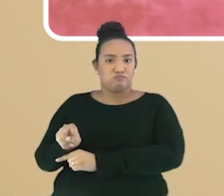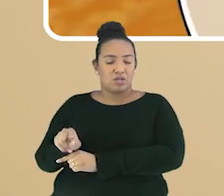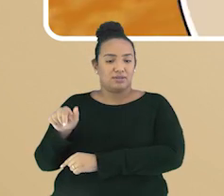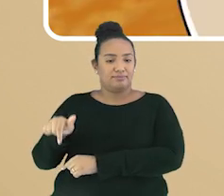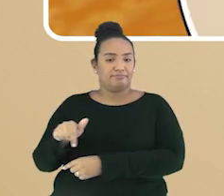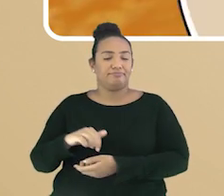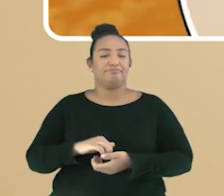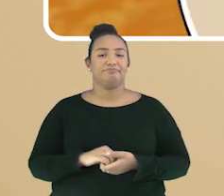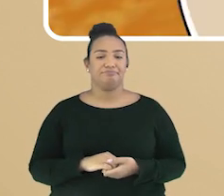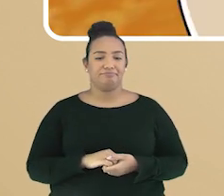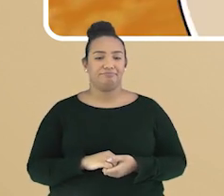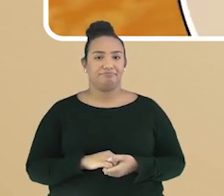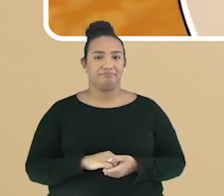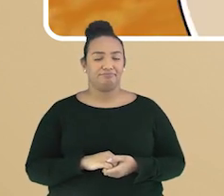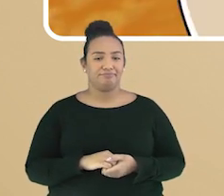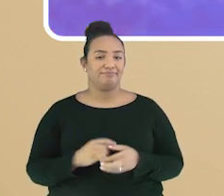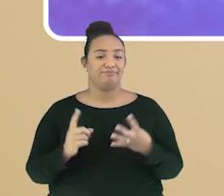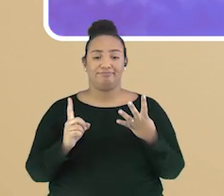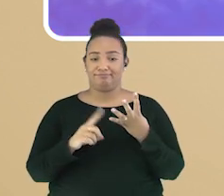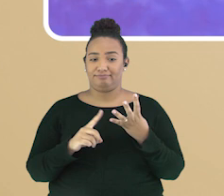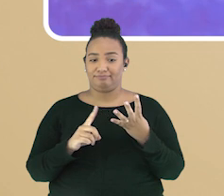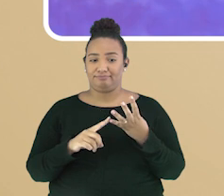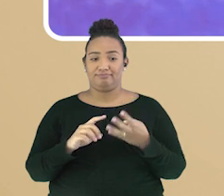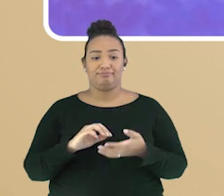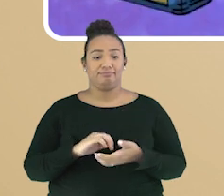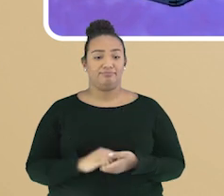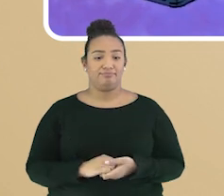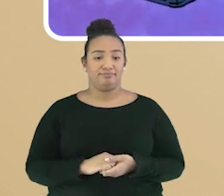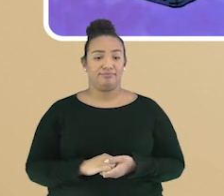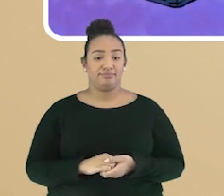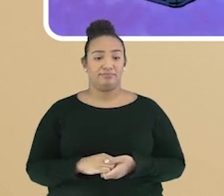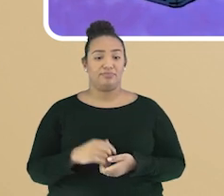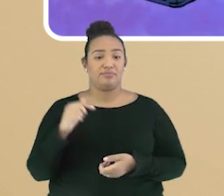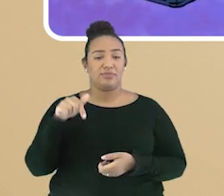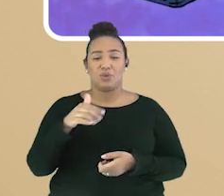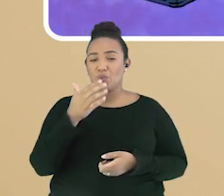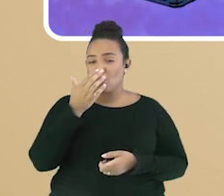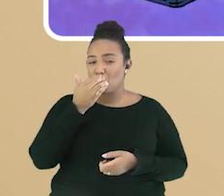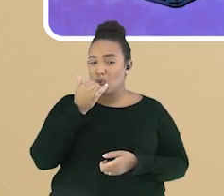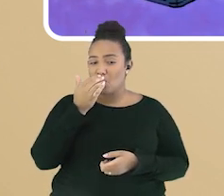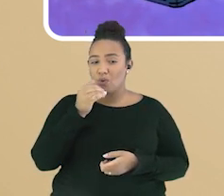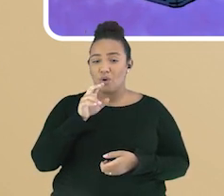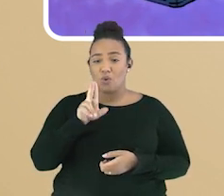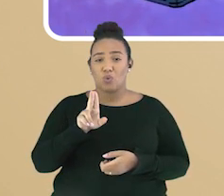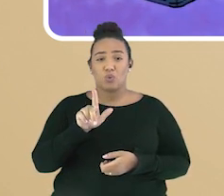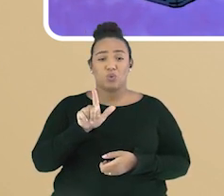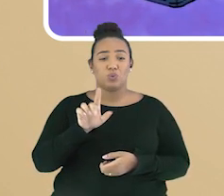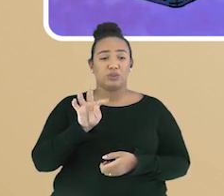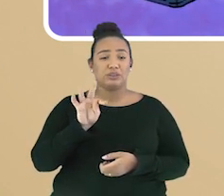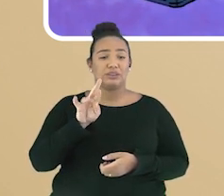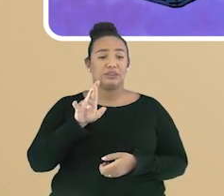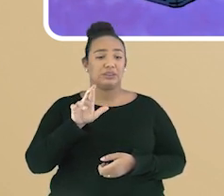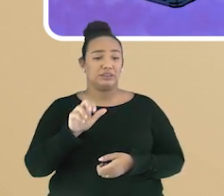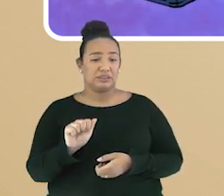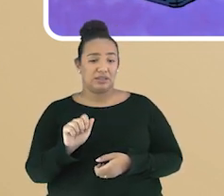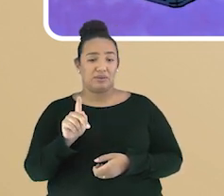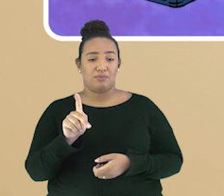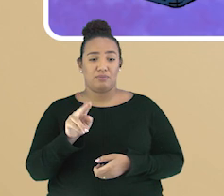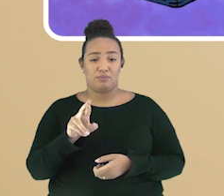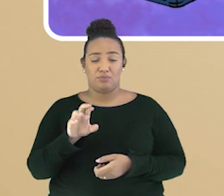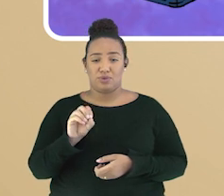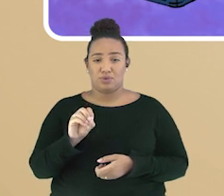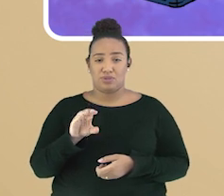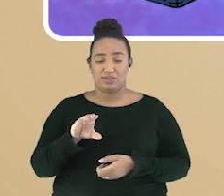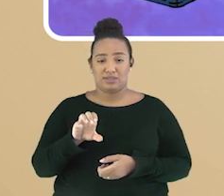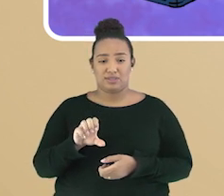produtos. 4. Evite os alimentos ultraprocessados, que são ricos em